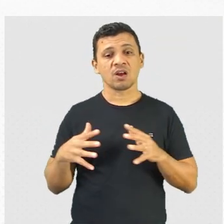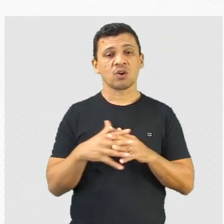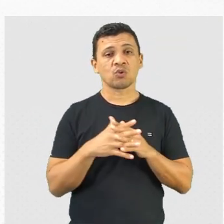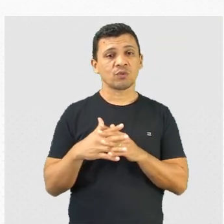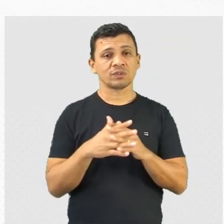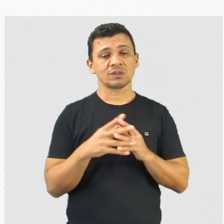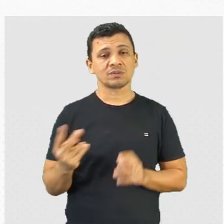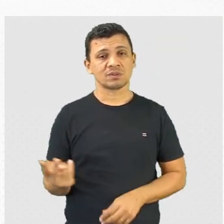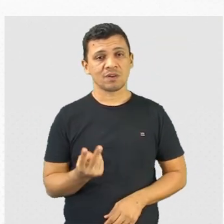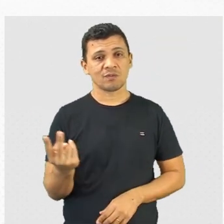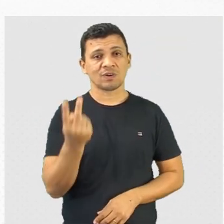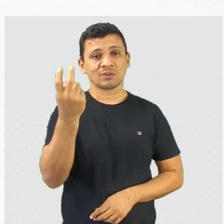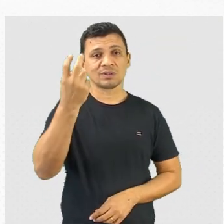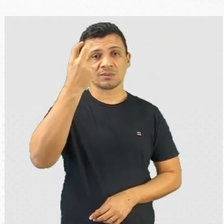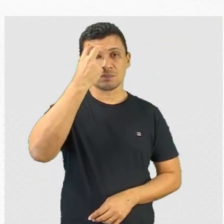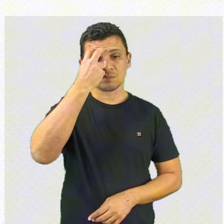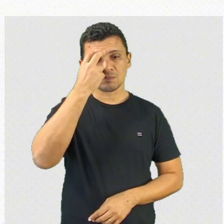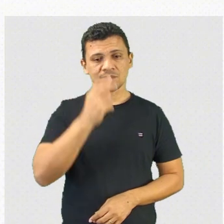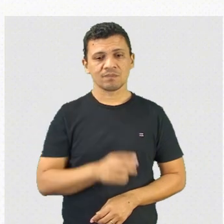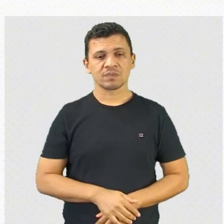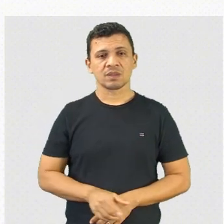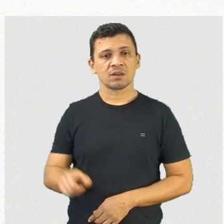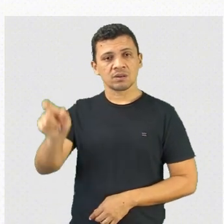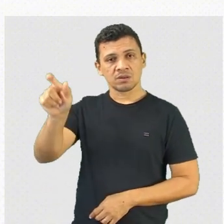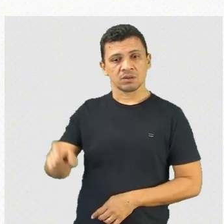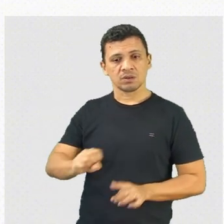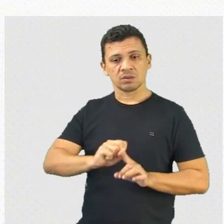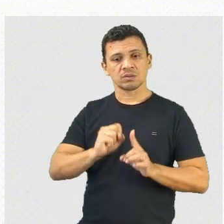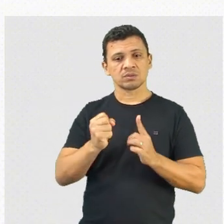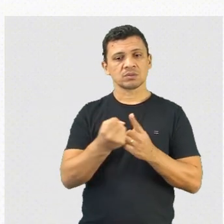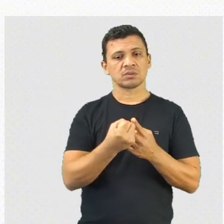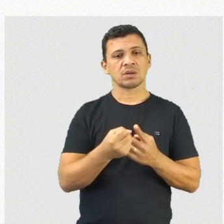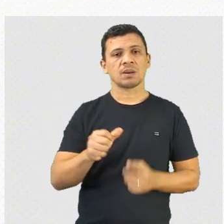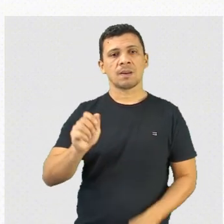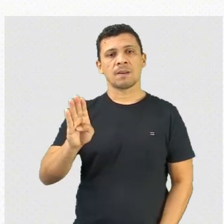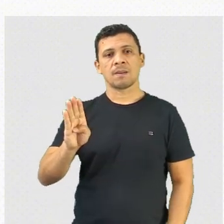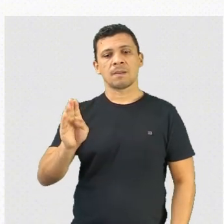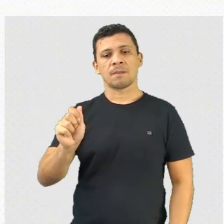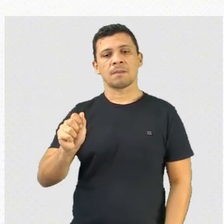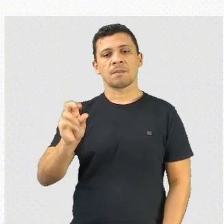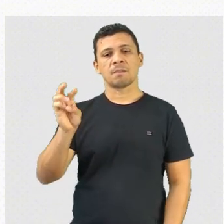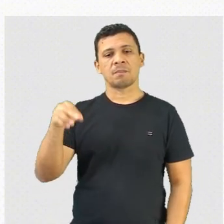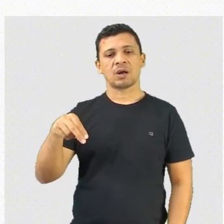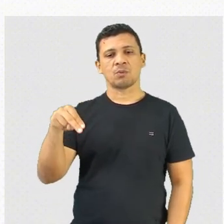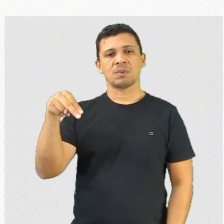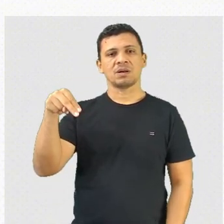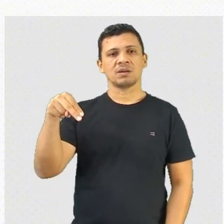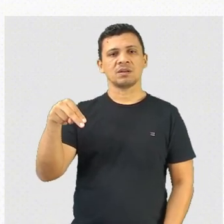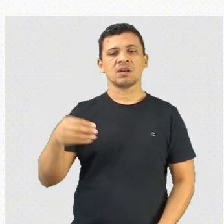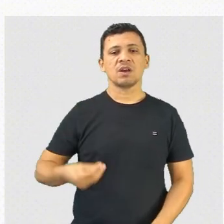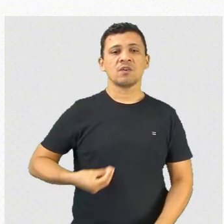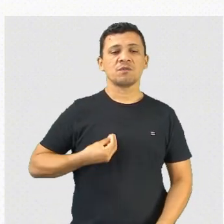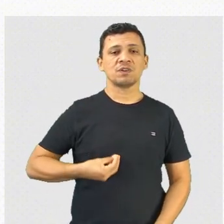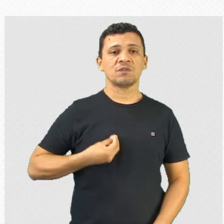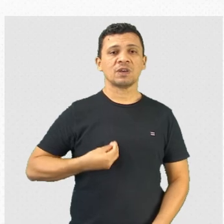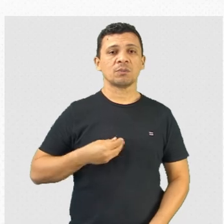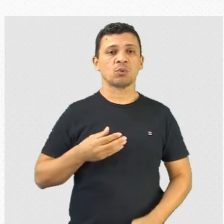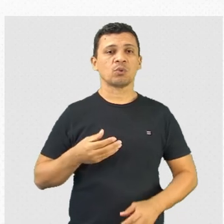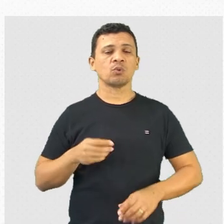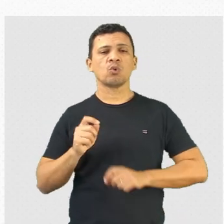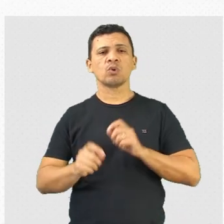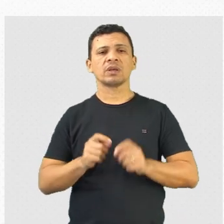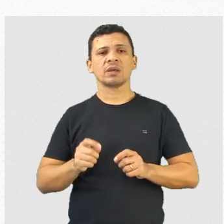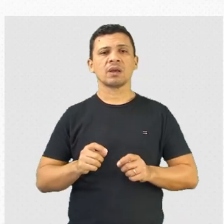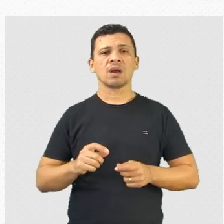e valorização cultural. E aí eu trago o sociólogo Zygmunt Bauman, que ele vai destacar que vivemos em uma modernidade líquida. Esse conceito